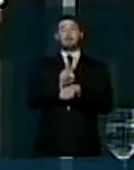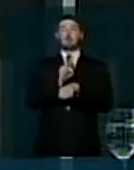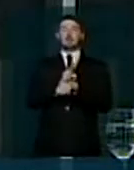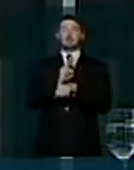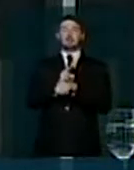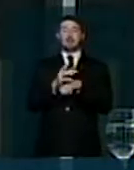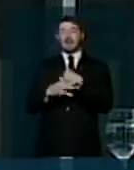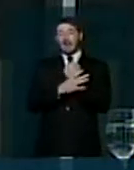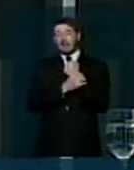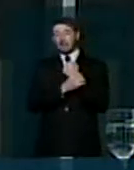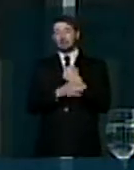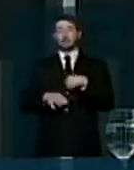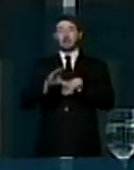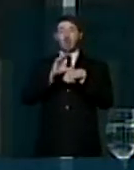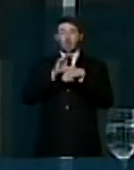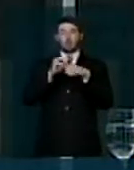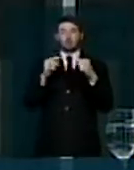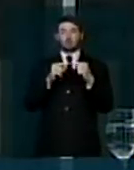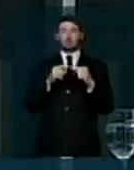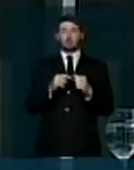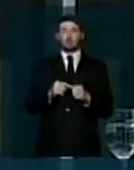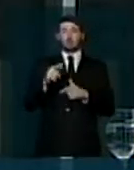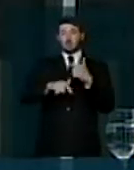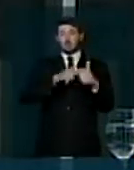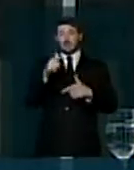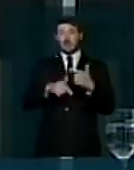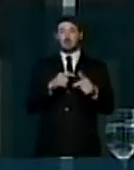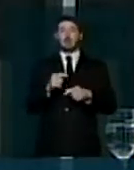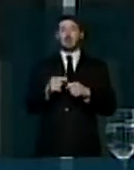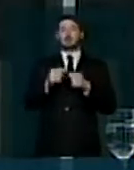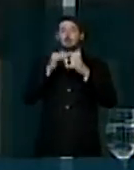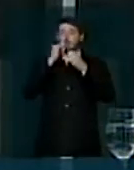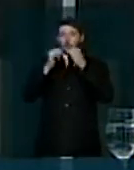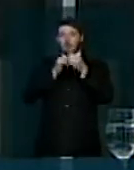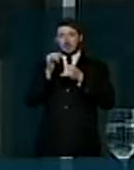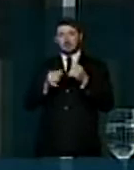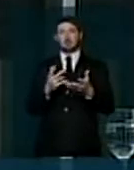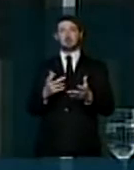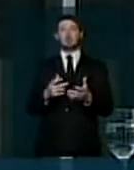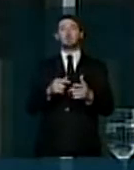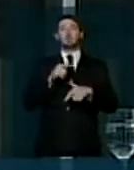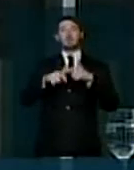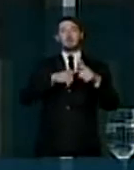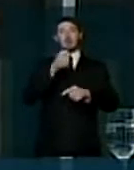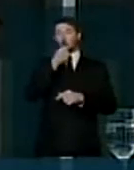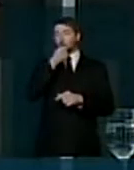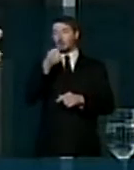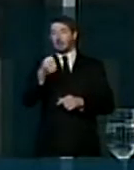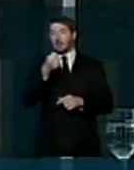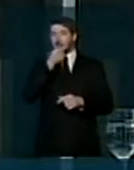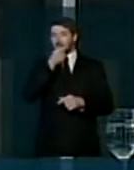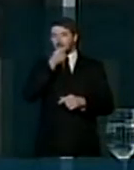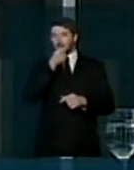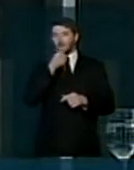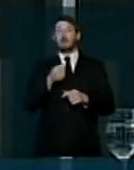uma garantia constitucional à atividade de informar, à atividade jornalística, principalmente aqueles